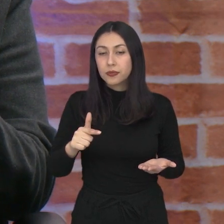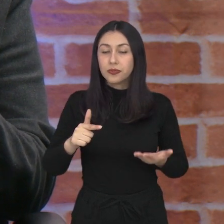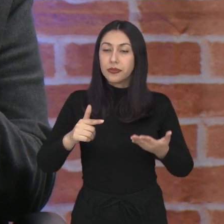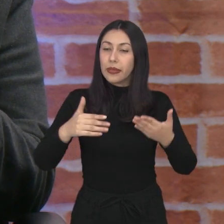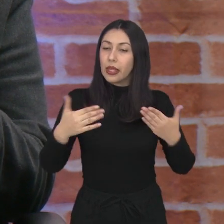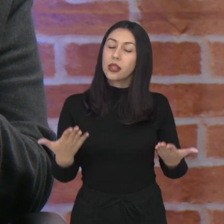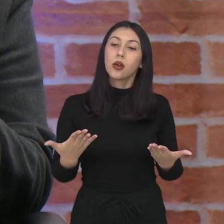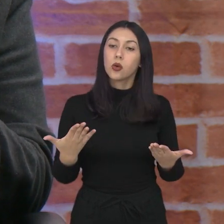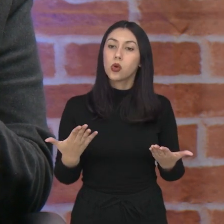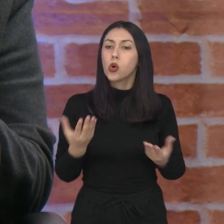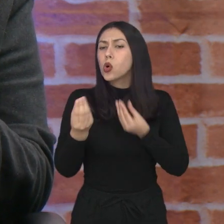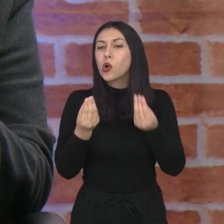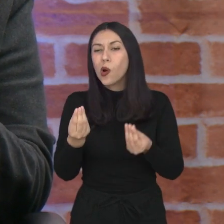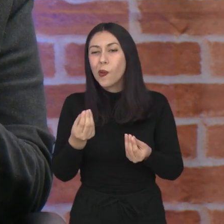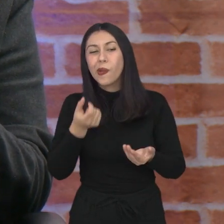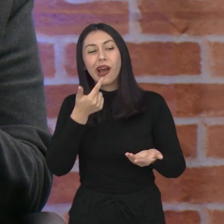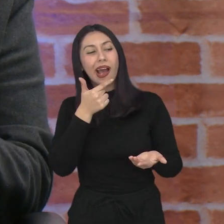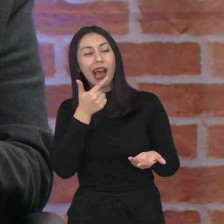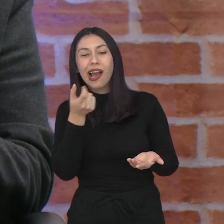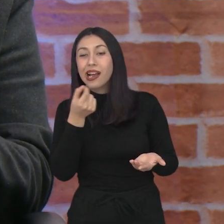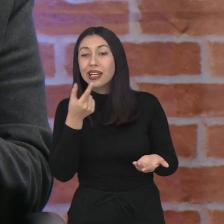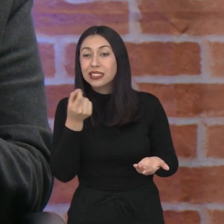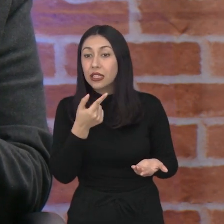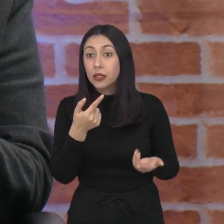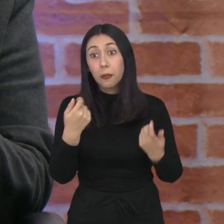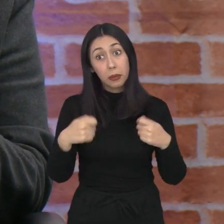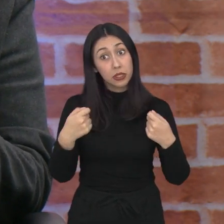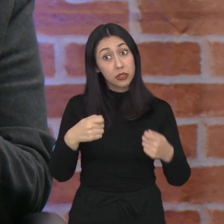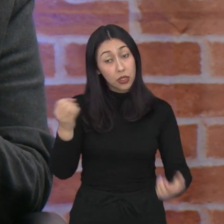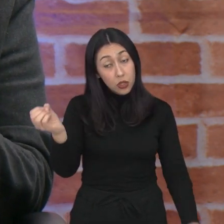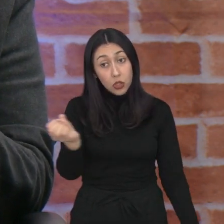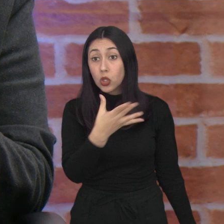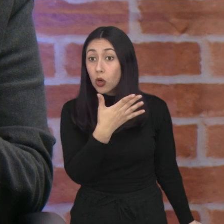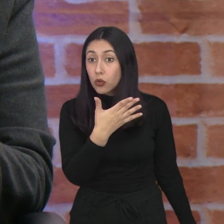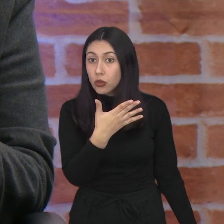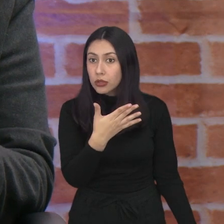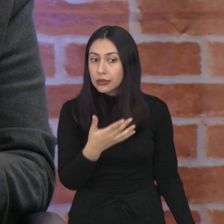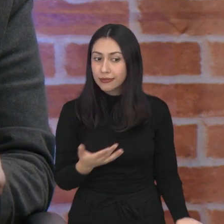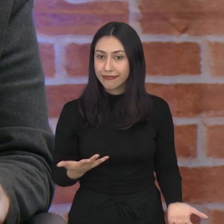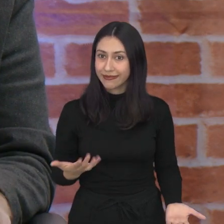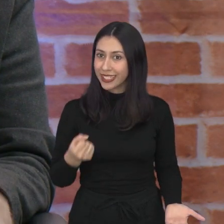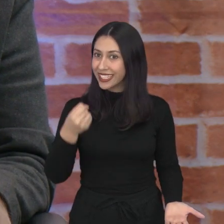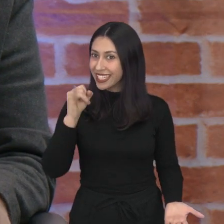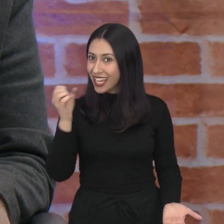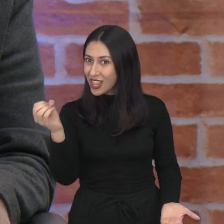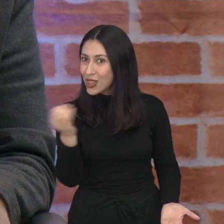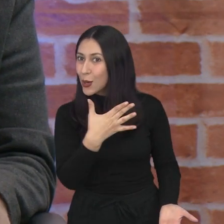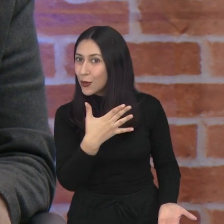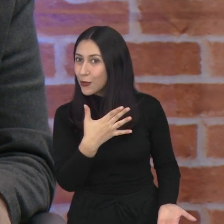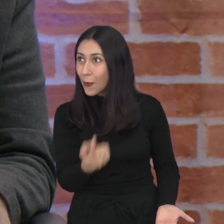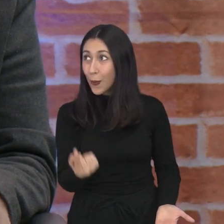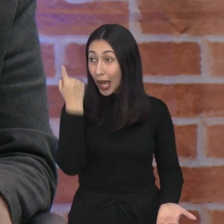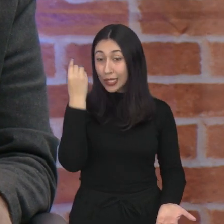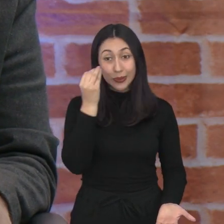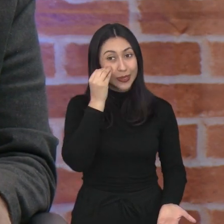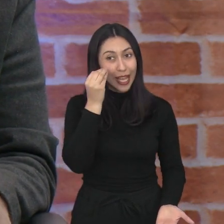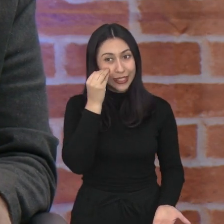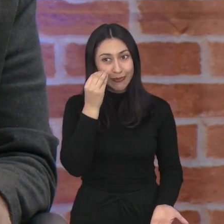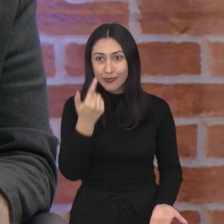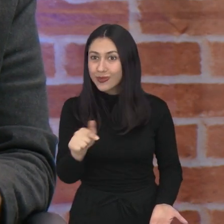ser pretensamente engraçada, ela tem que ser inédita. E se é inédita, ela não foi testada. Você só vai